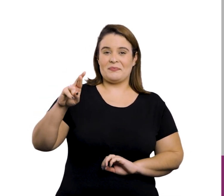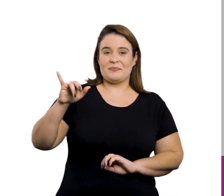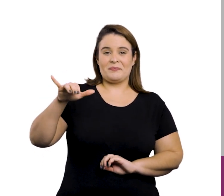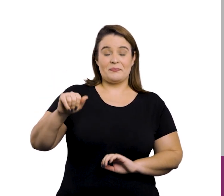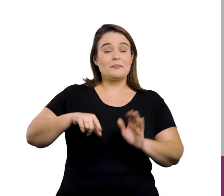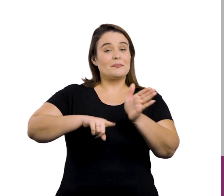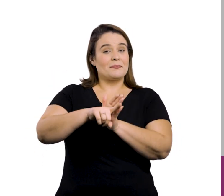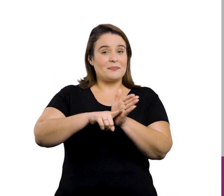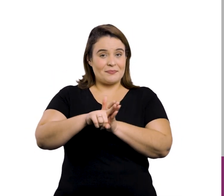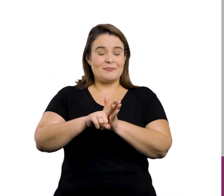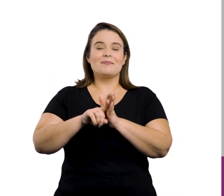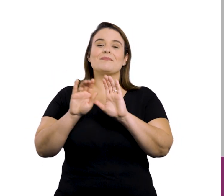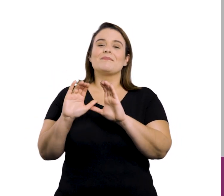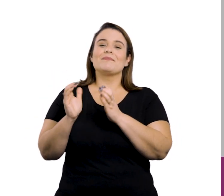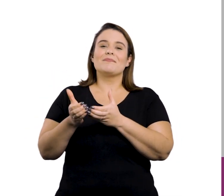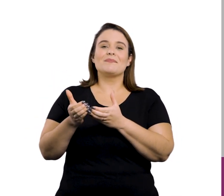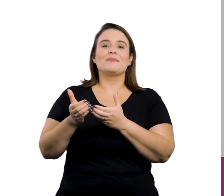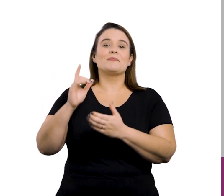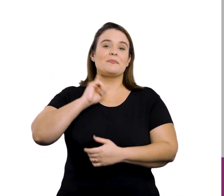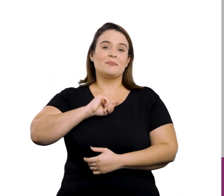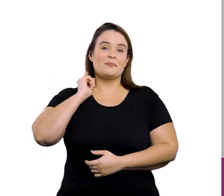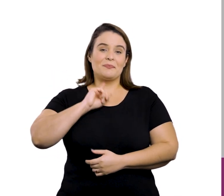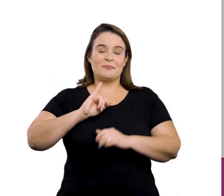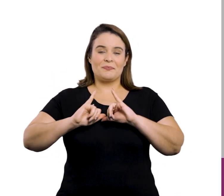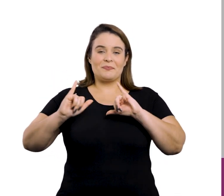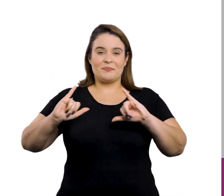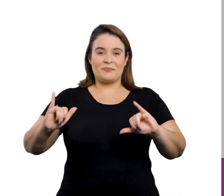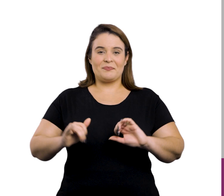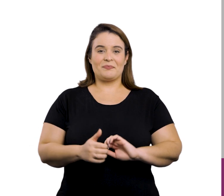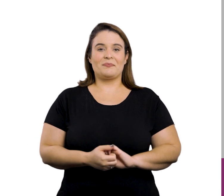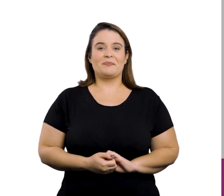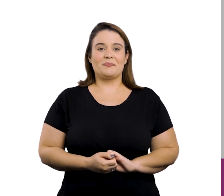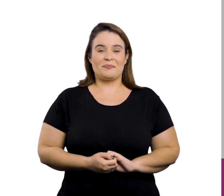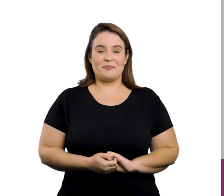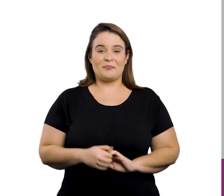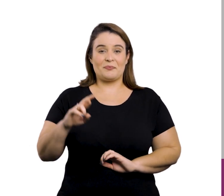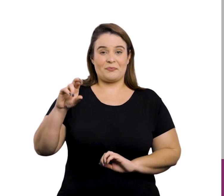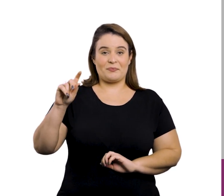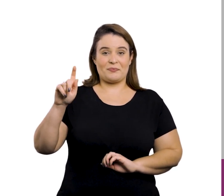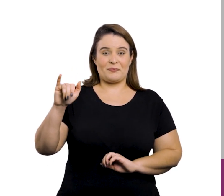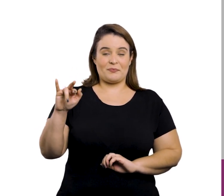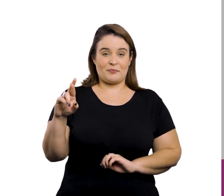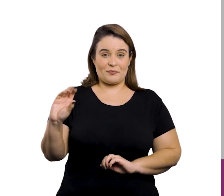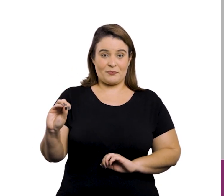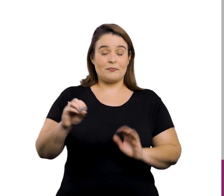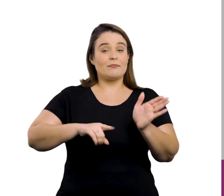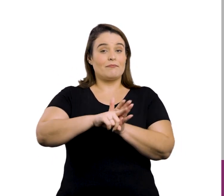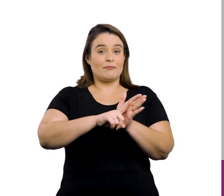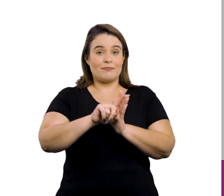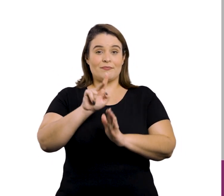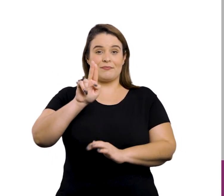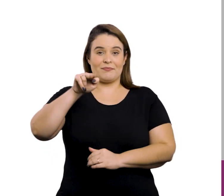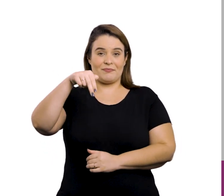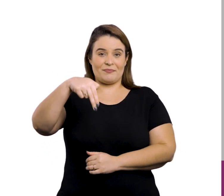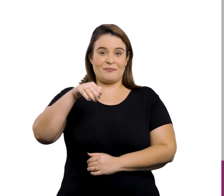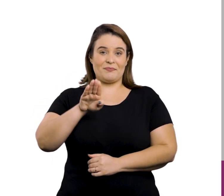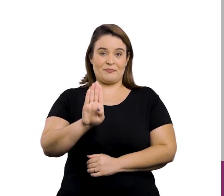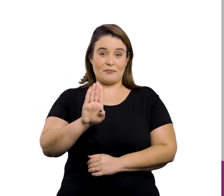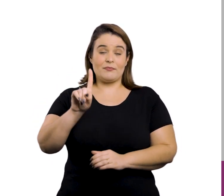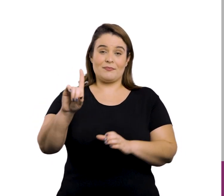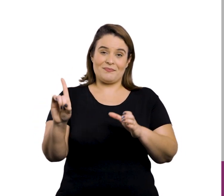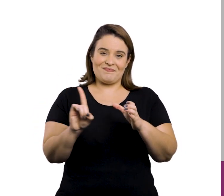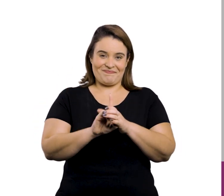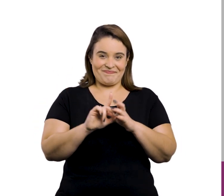Campanha, Marina Avelar, pesquisadora, Comitê MG da Campanha. Rogério Diniz